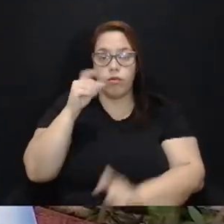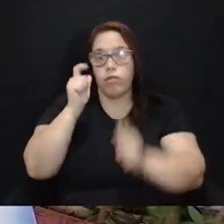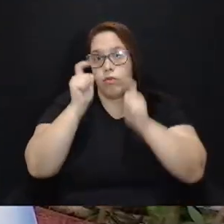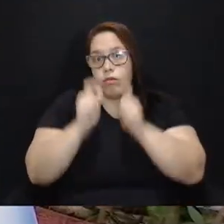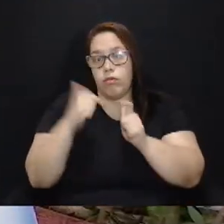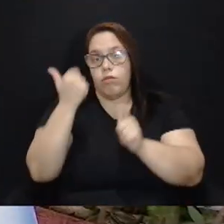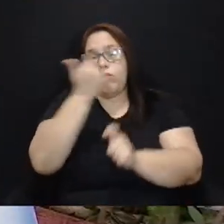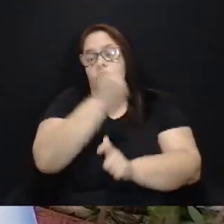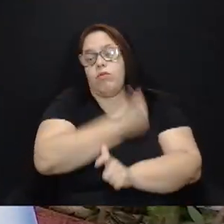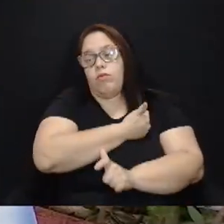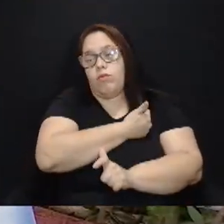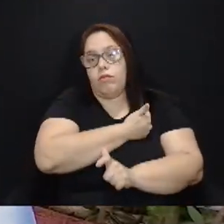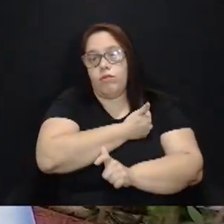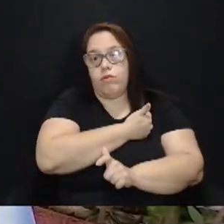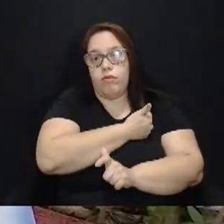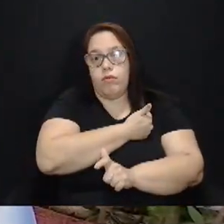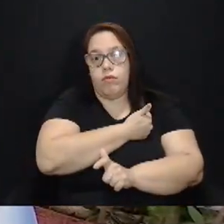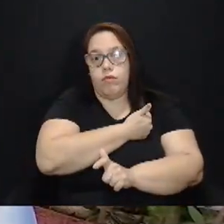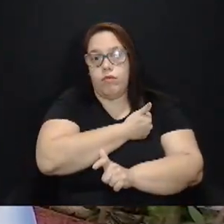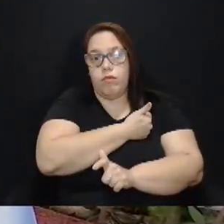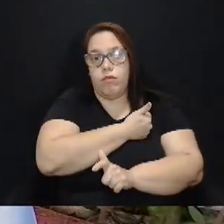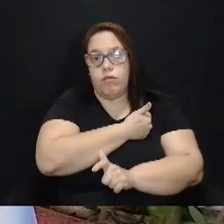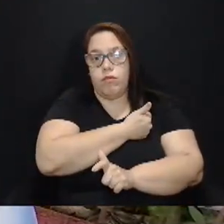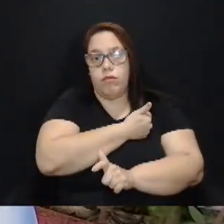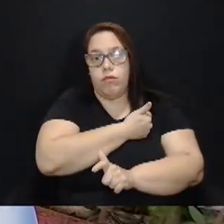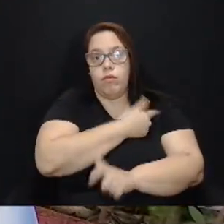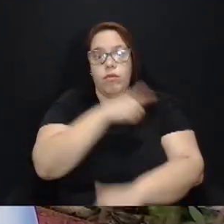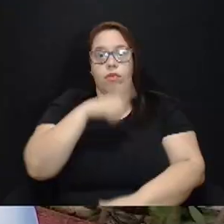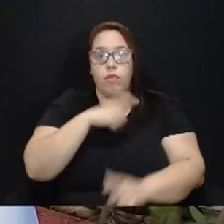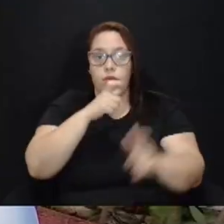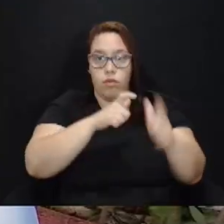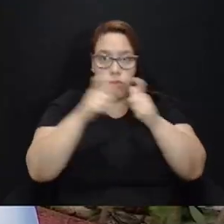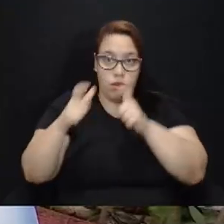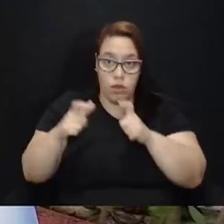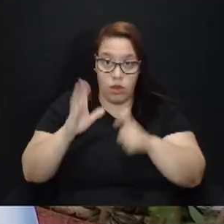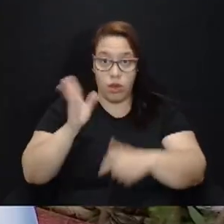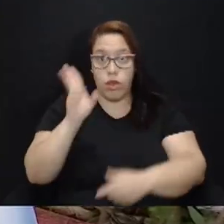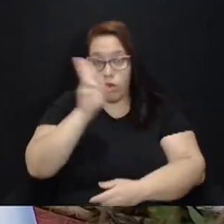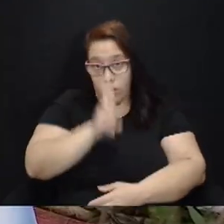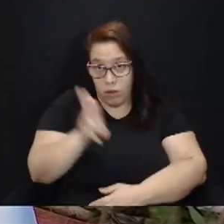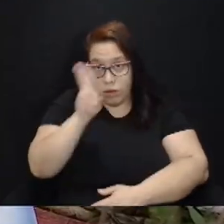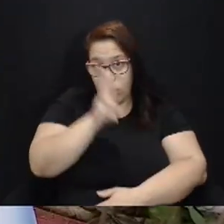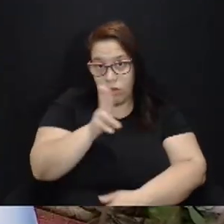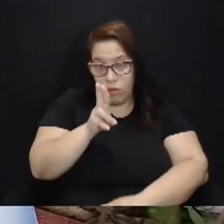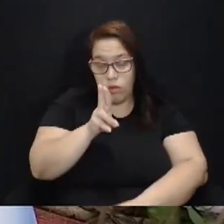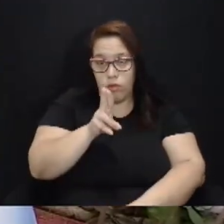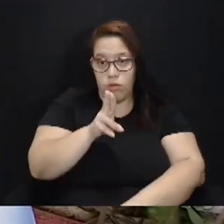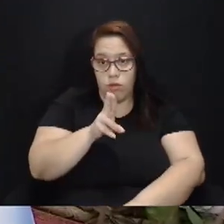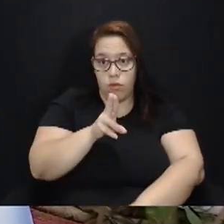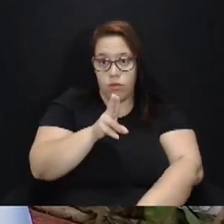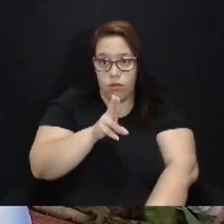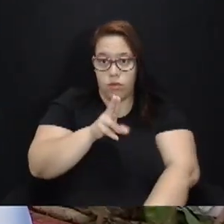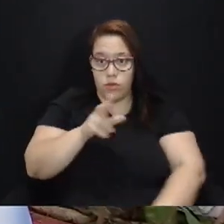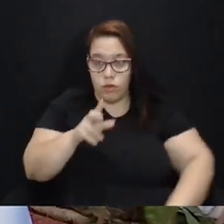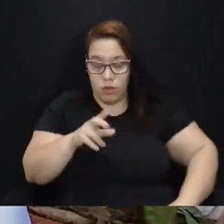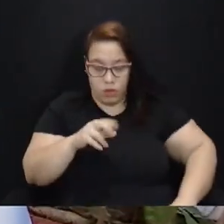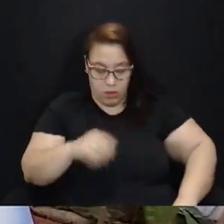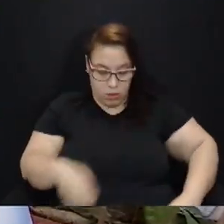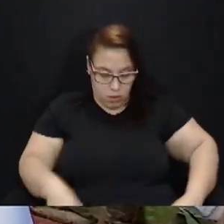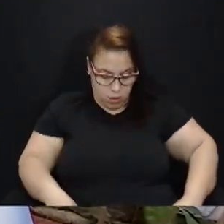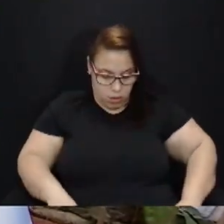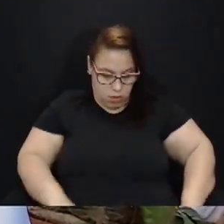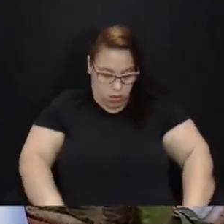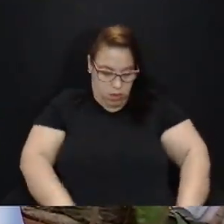que seja nosso. Porque eu tenho alguns espaços que a gente já usa, né, para trabalhar com crianças, mas é espaços